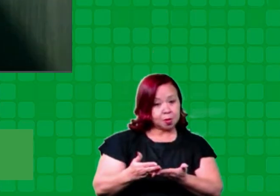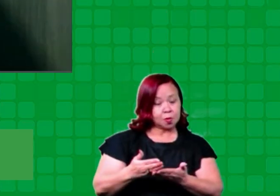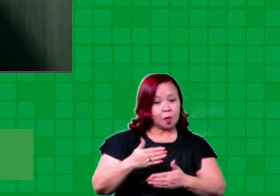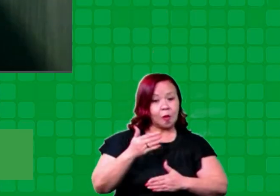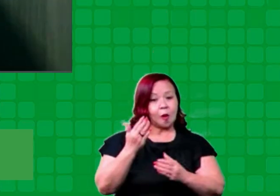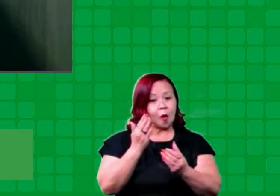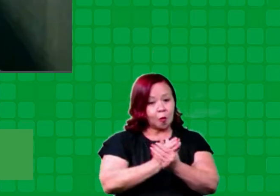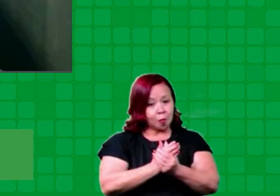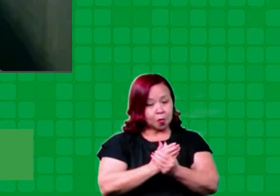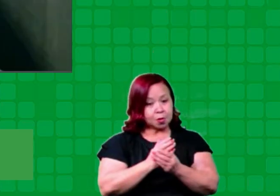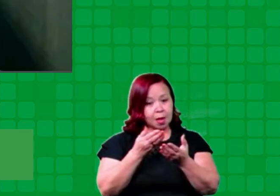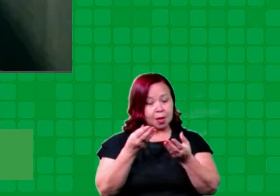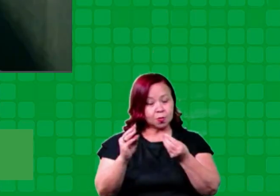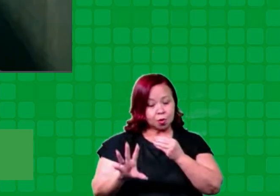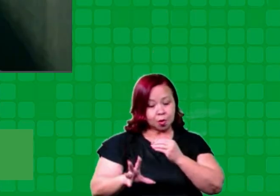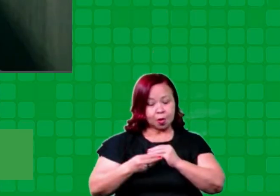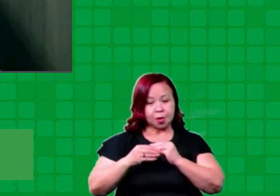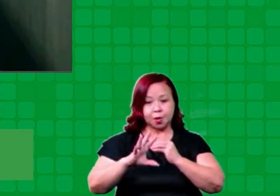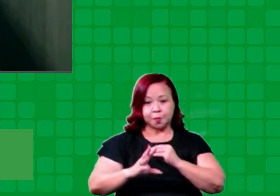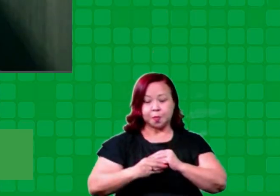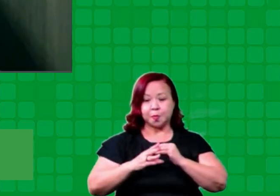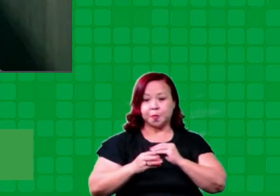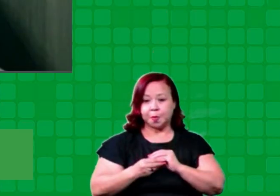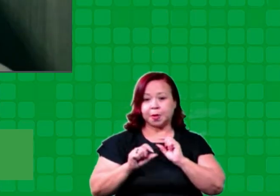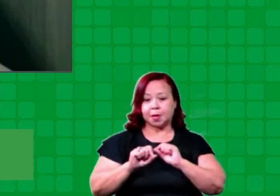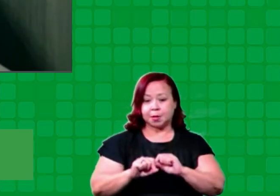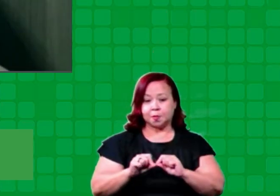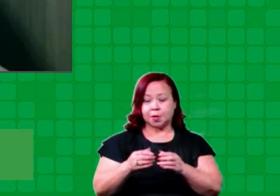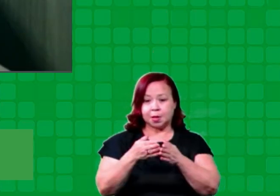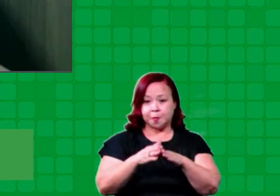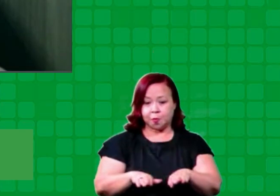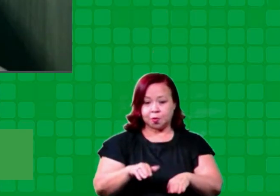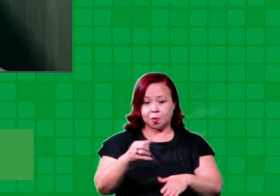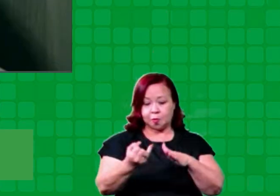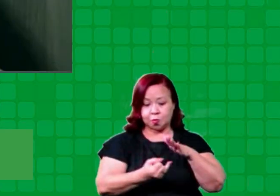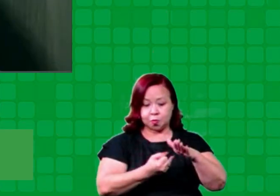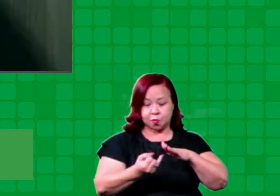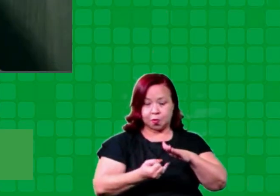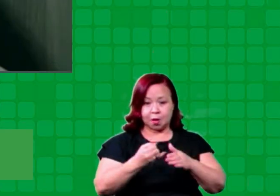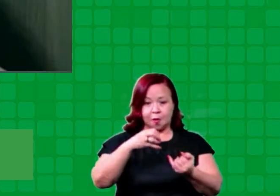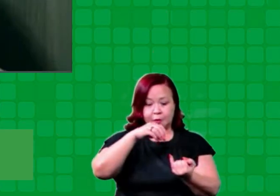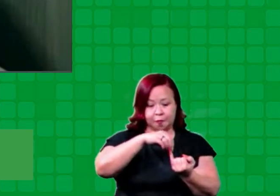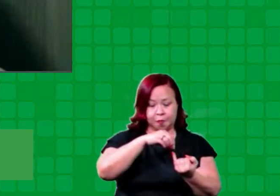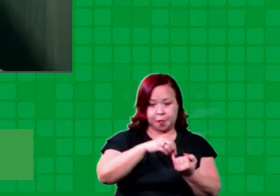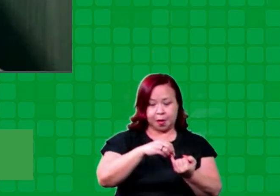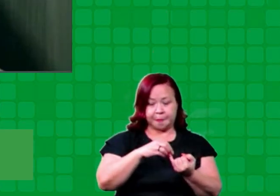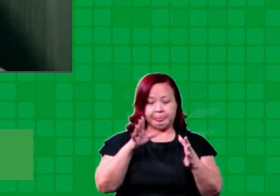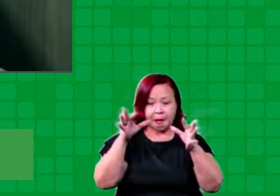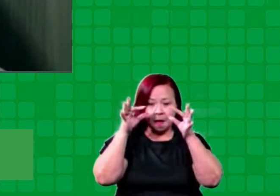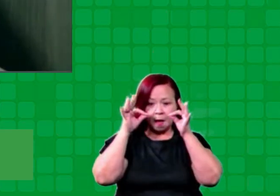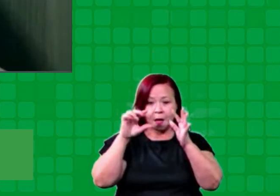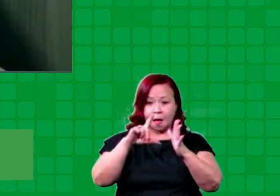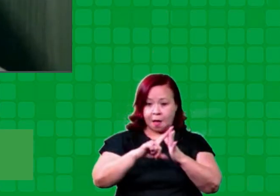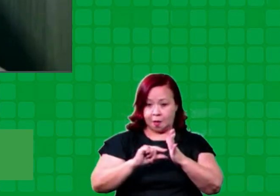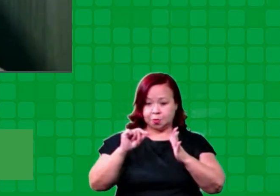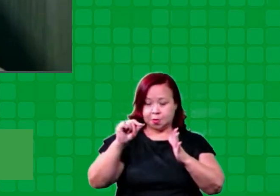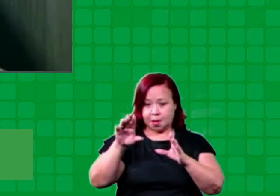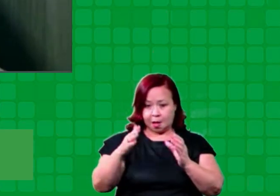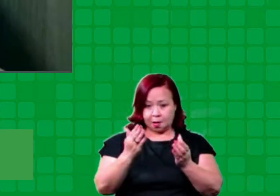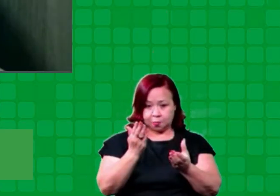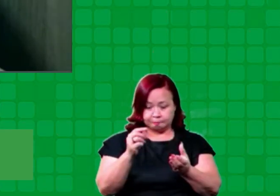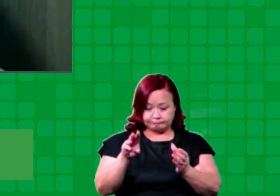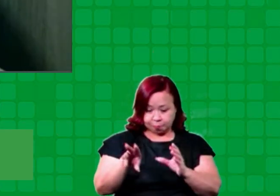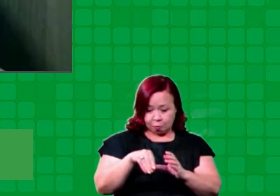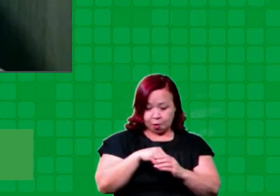desse repositório institucional dentro do IFB. E aí eu chamo a atenção no destaque que tem dentro do processo, que eu achei